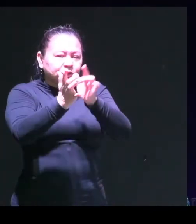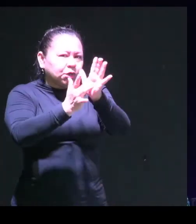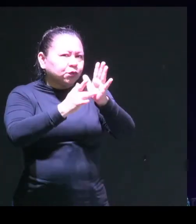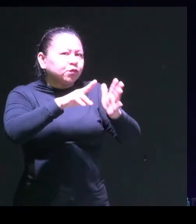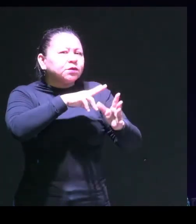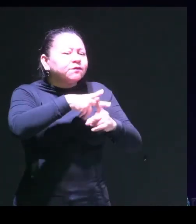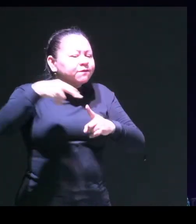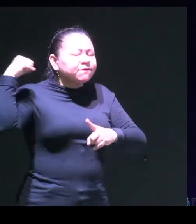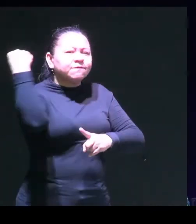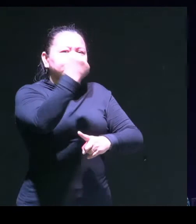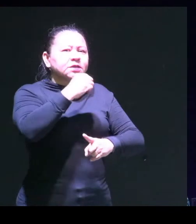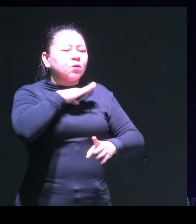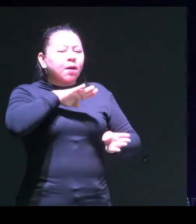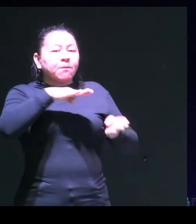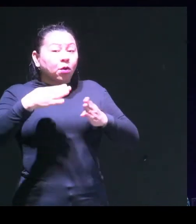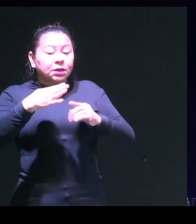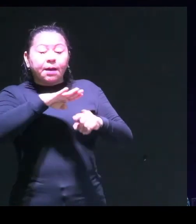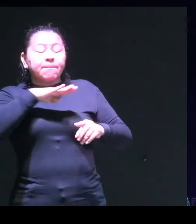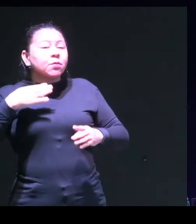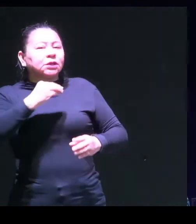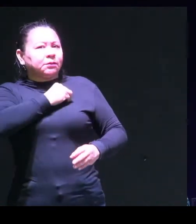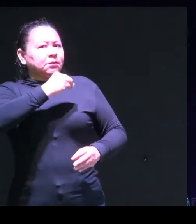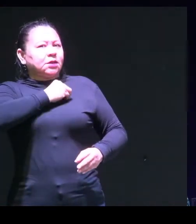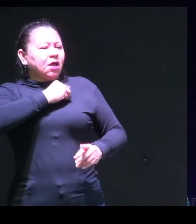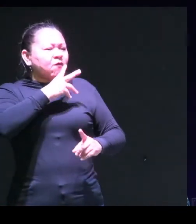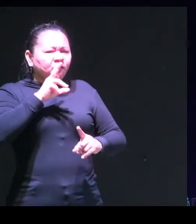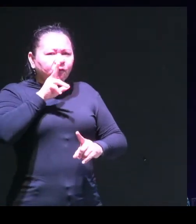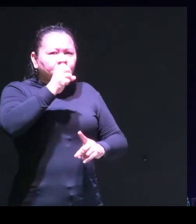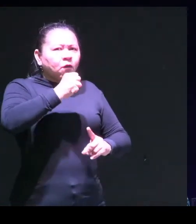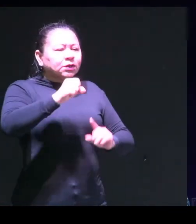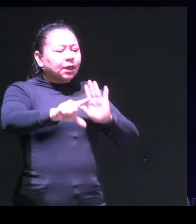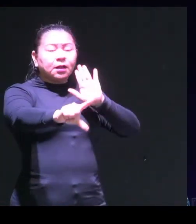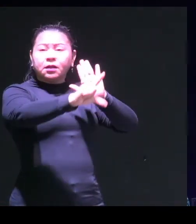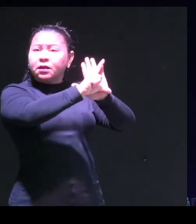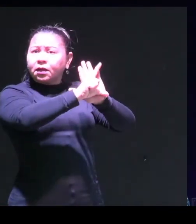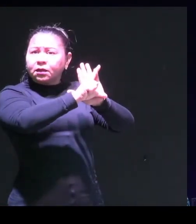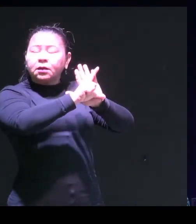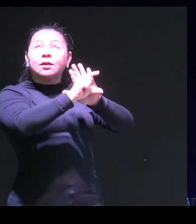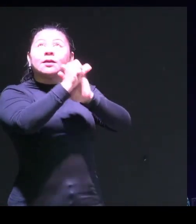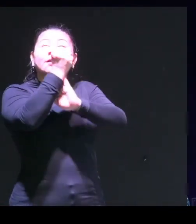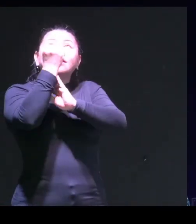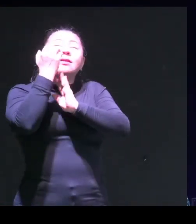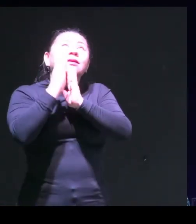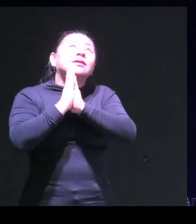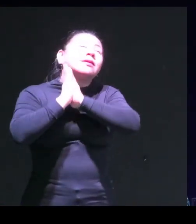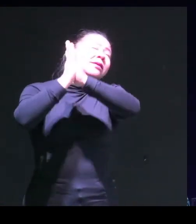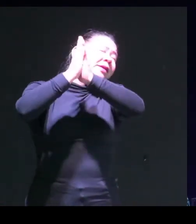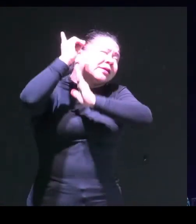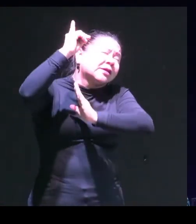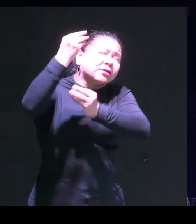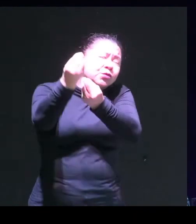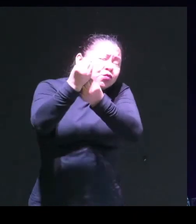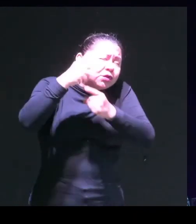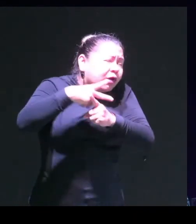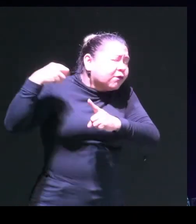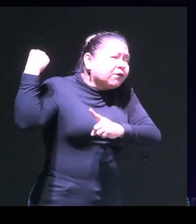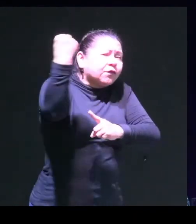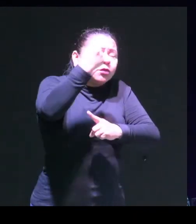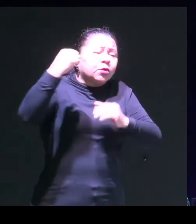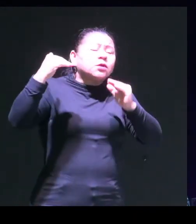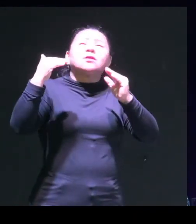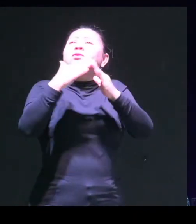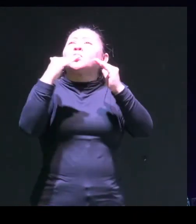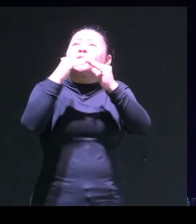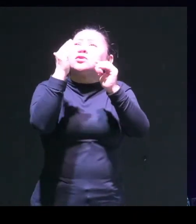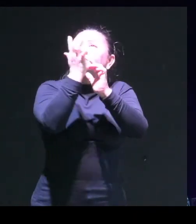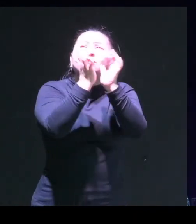da morte é o pecado, e a força do pecado é a lei. Graças a Deus que nos dá a vitória por intermédio